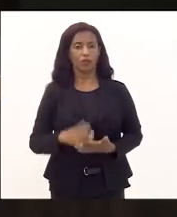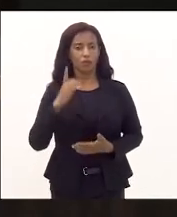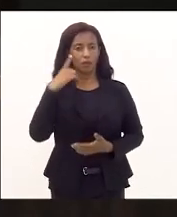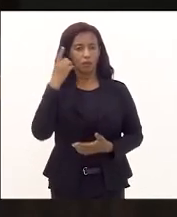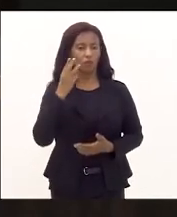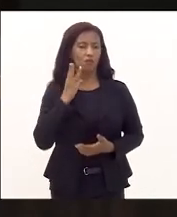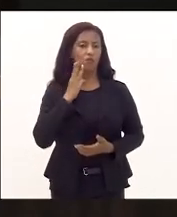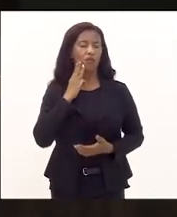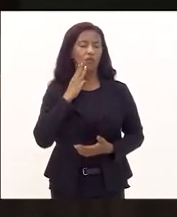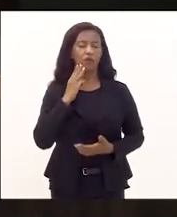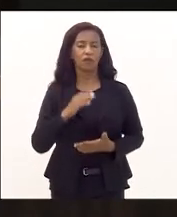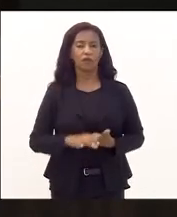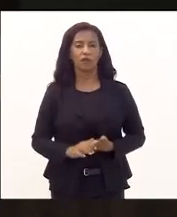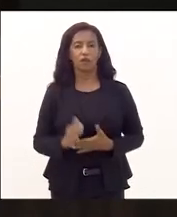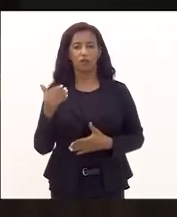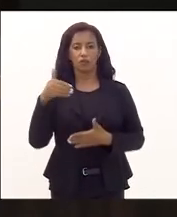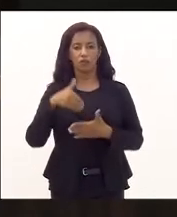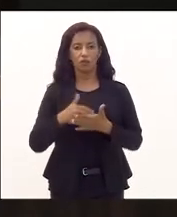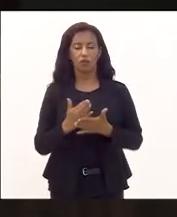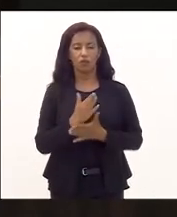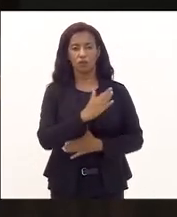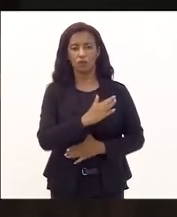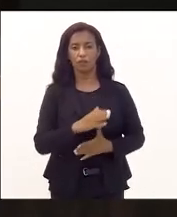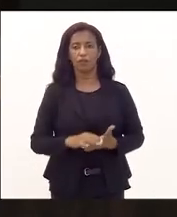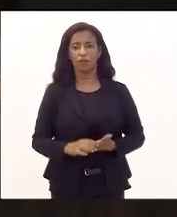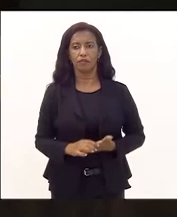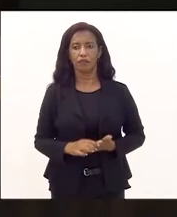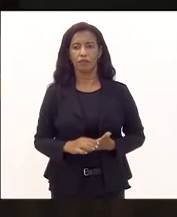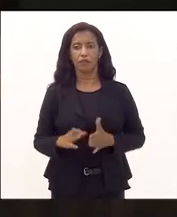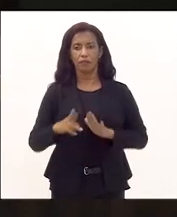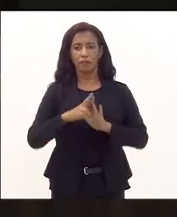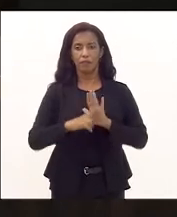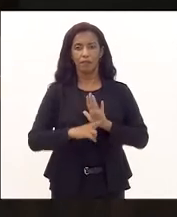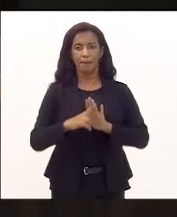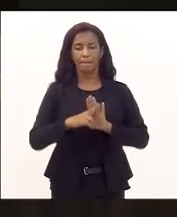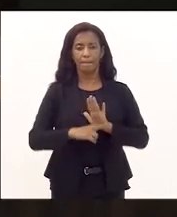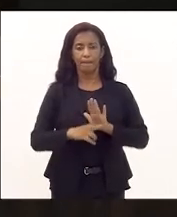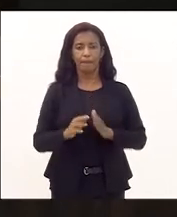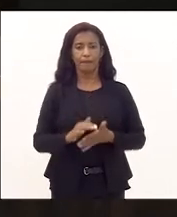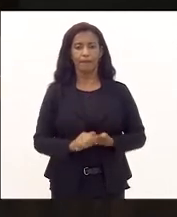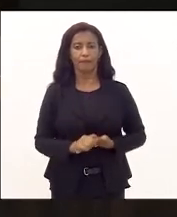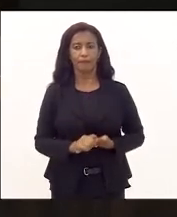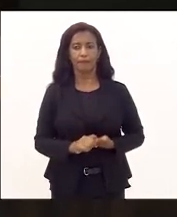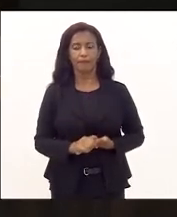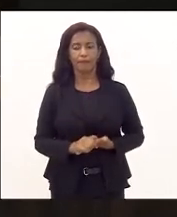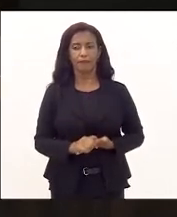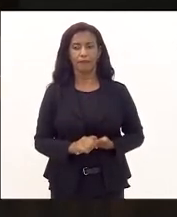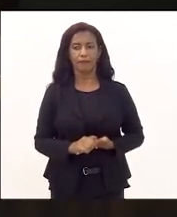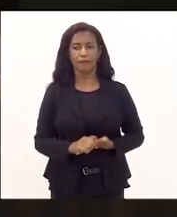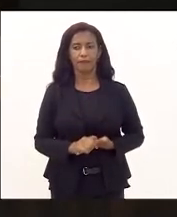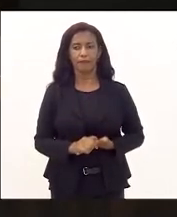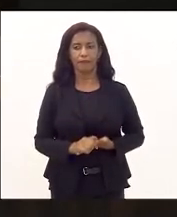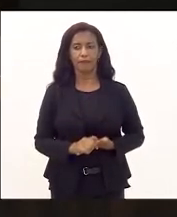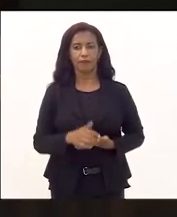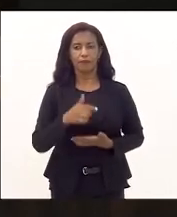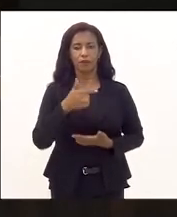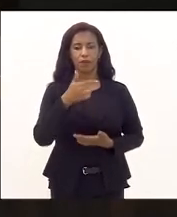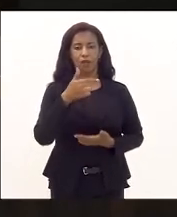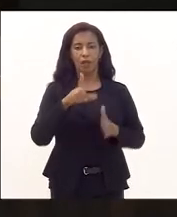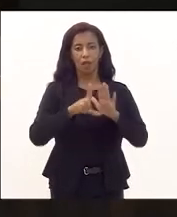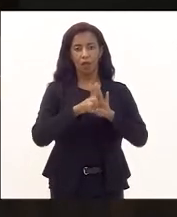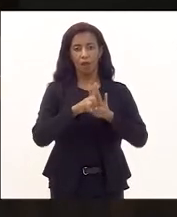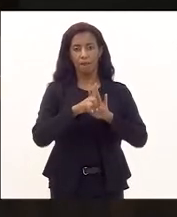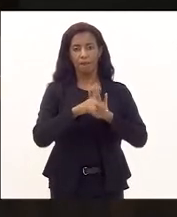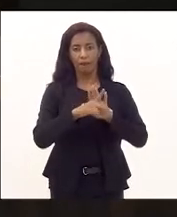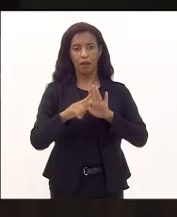deputado Valdec Carneiro, em votação, aprovado. Requerimento, há sobre a mesa, requerimentos para o projeto de lei